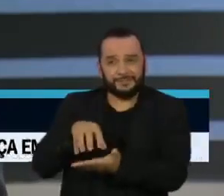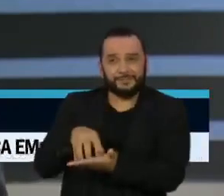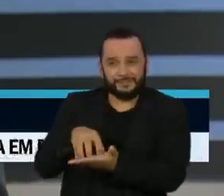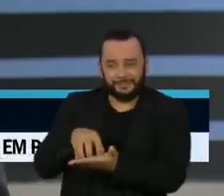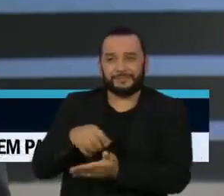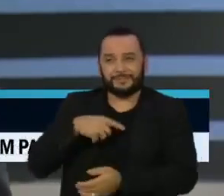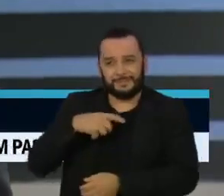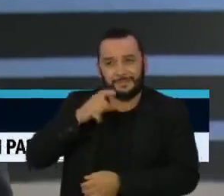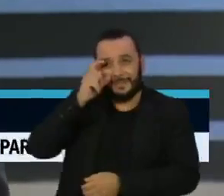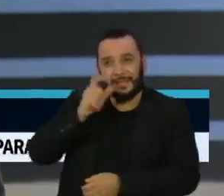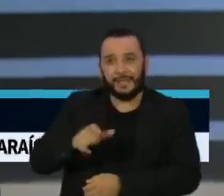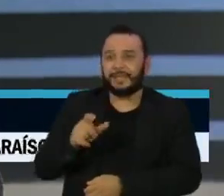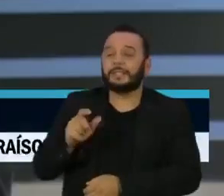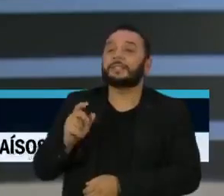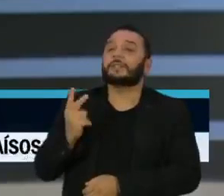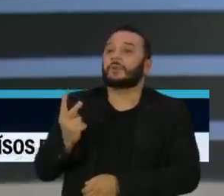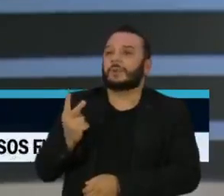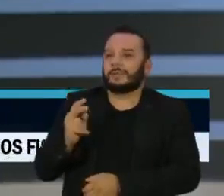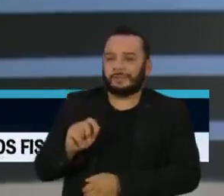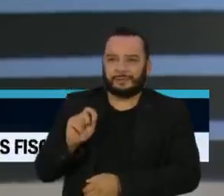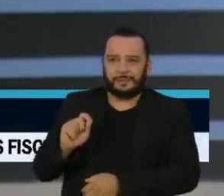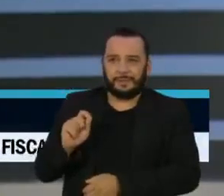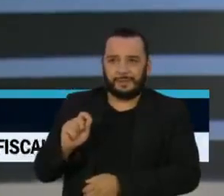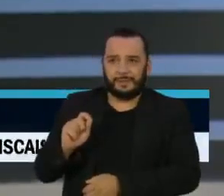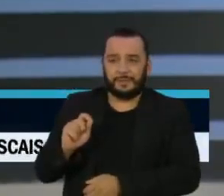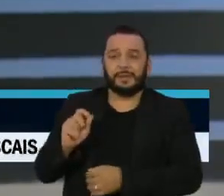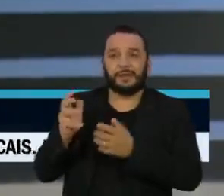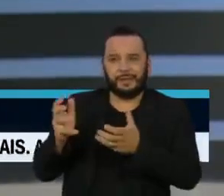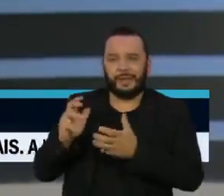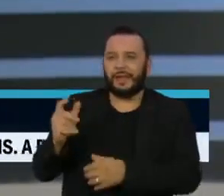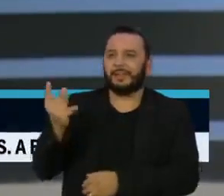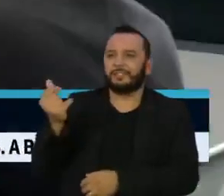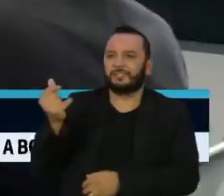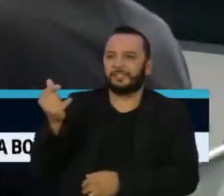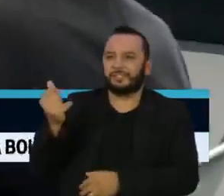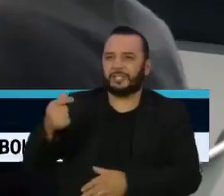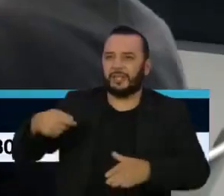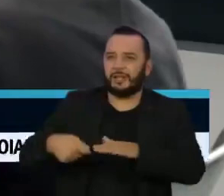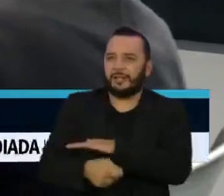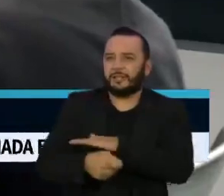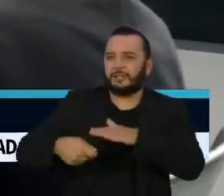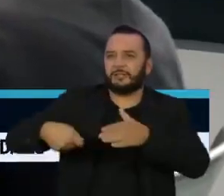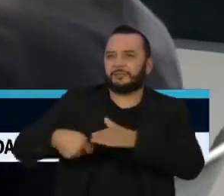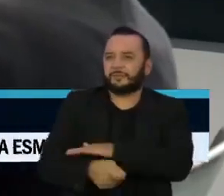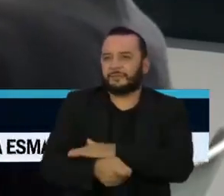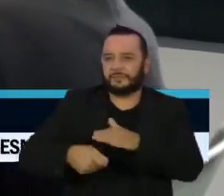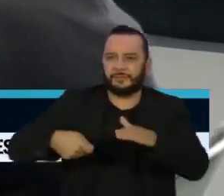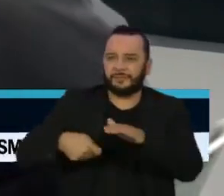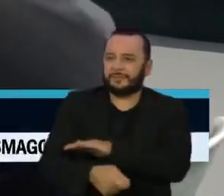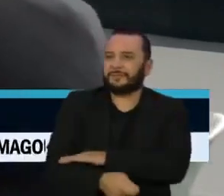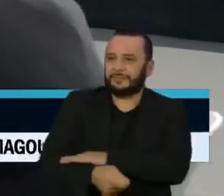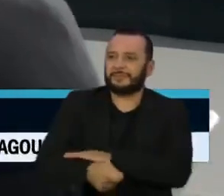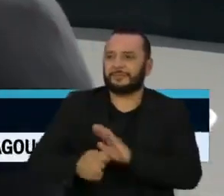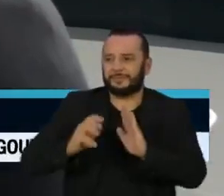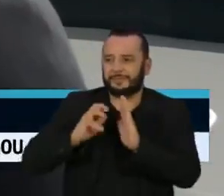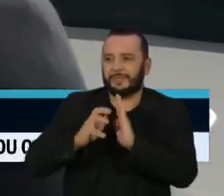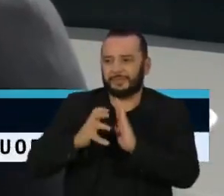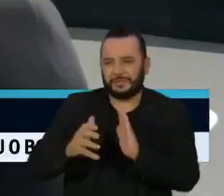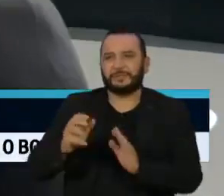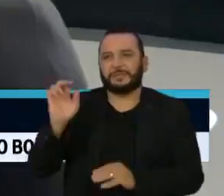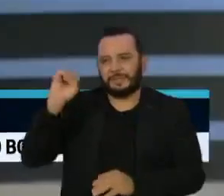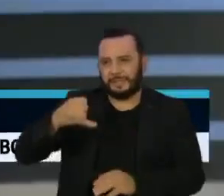o interesse em mediar a de trazer as verbas a para as suas bases e